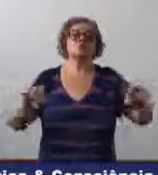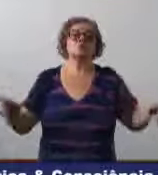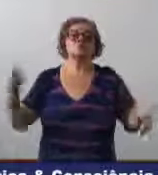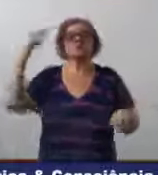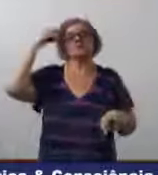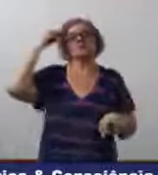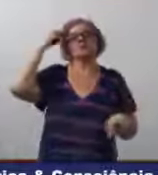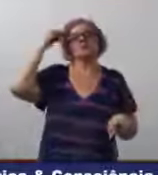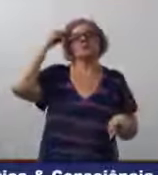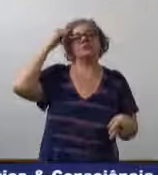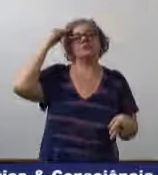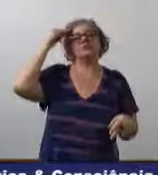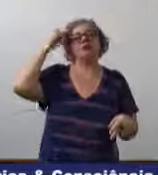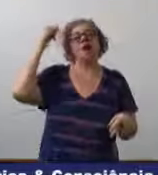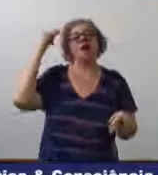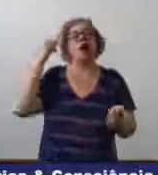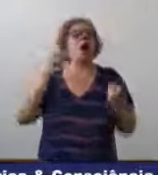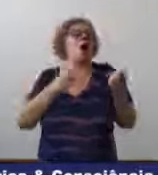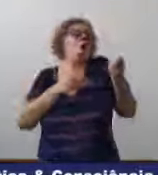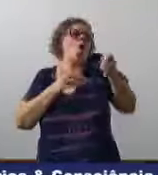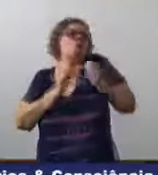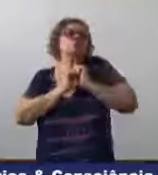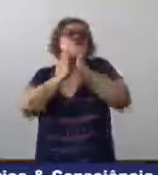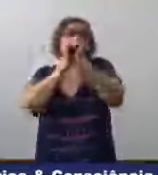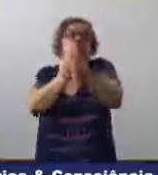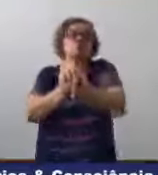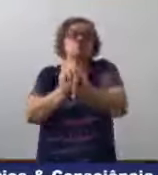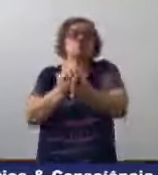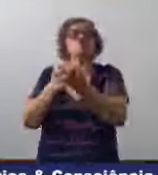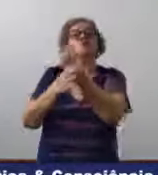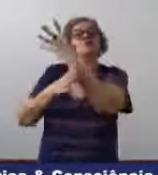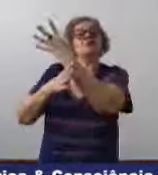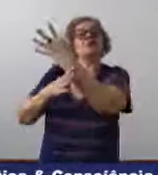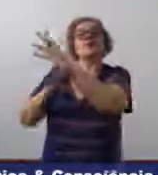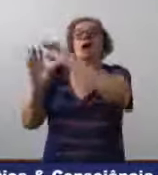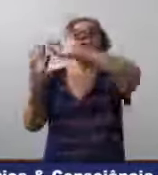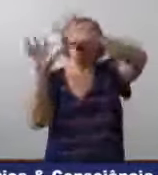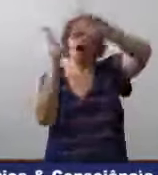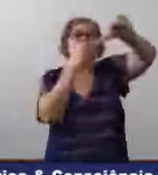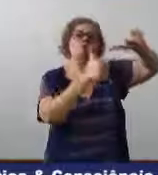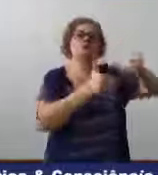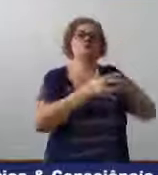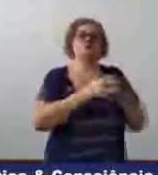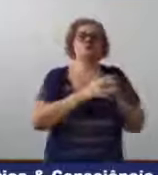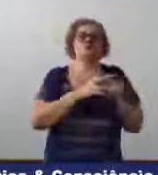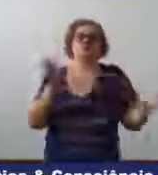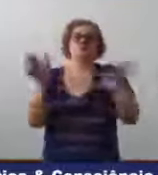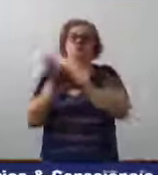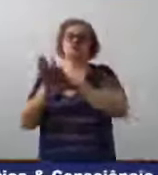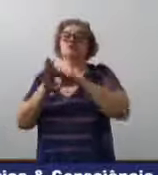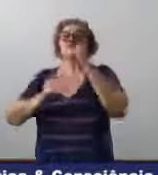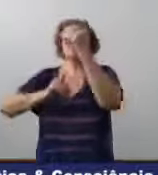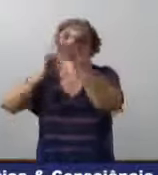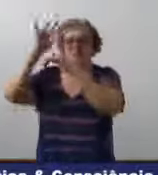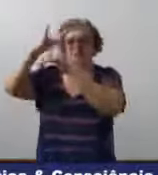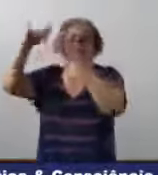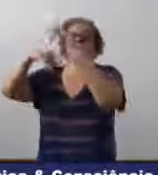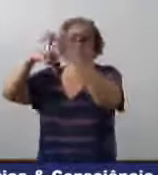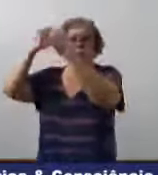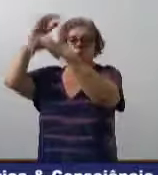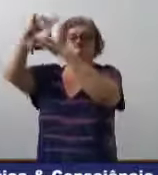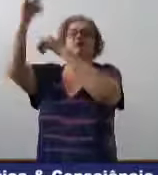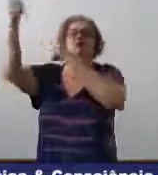Nossa consciência é co-criadora do universo. Chegamos a um determinado estágio